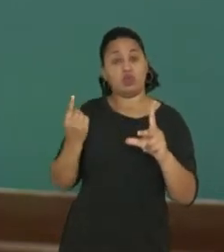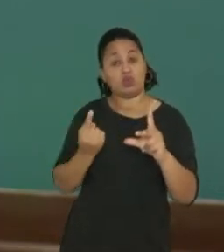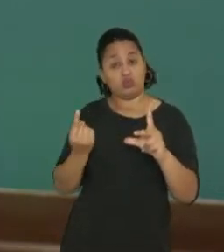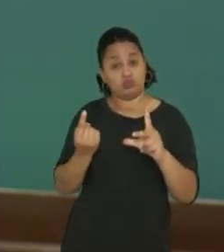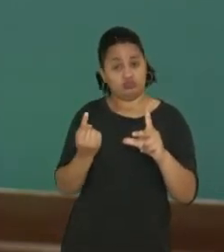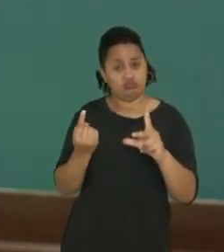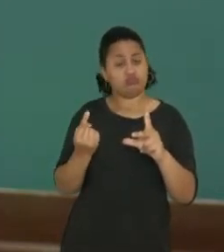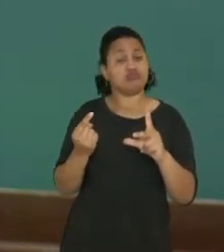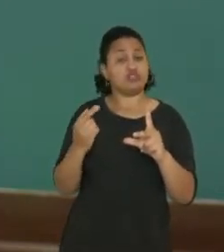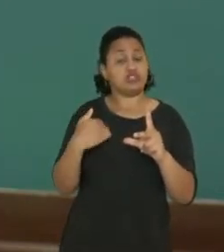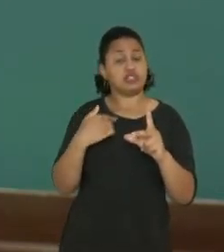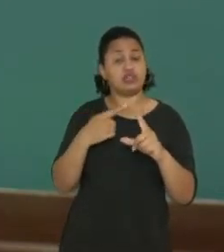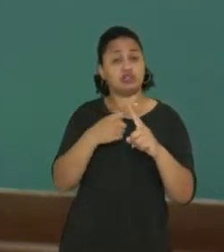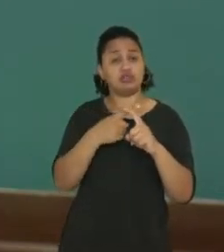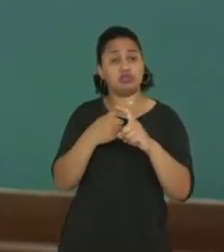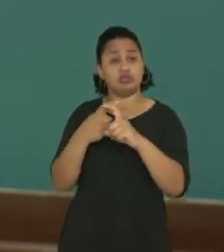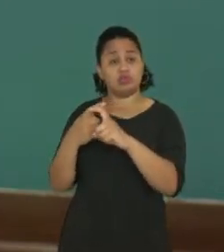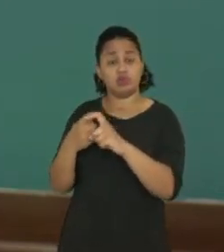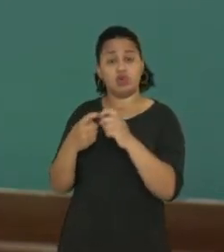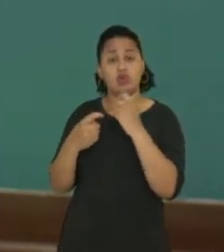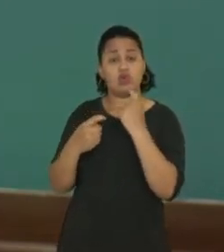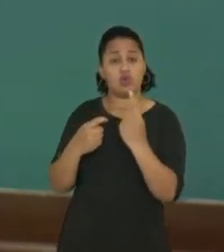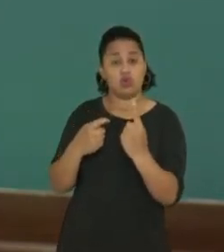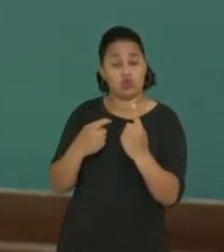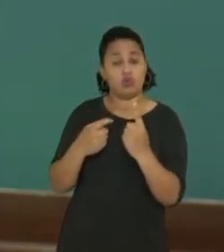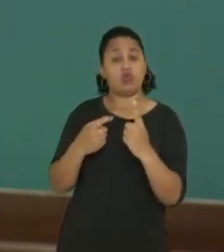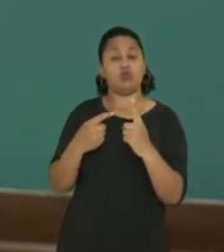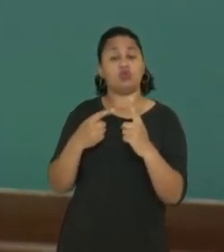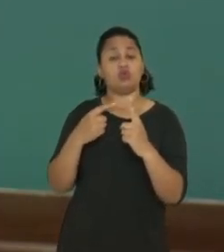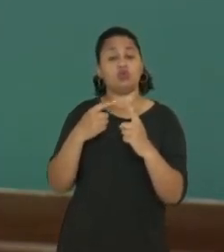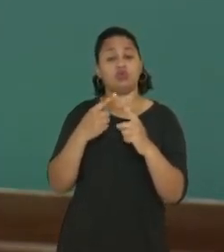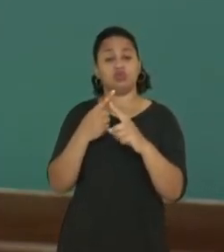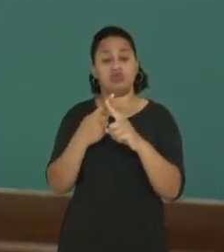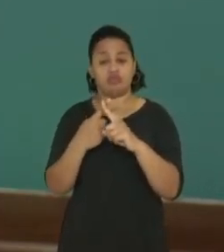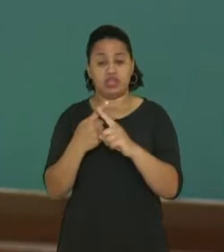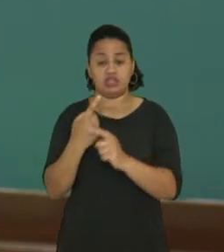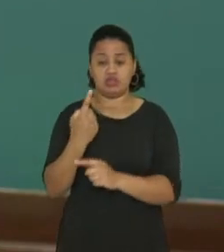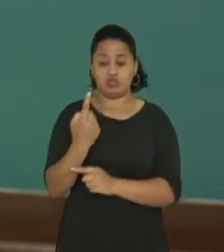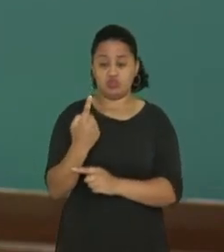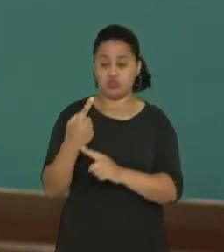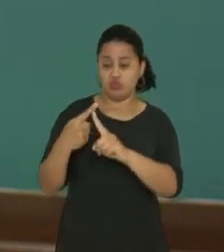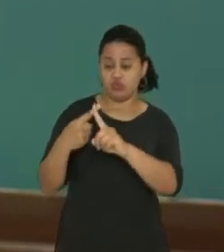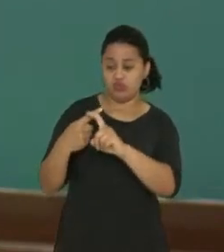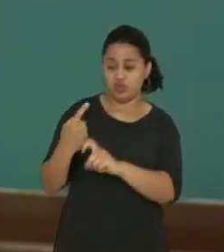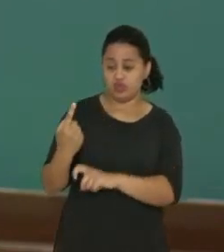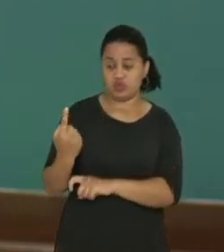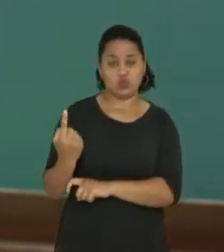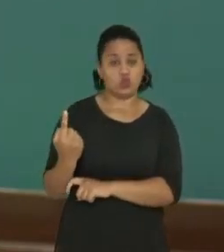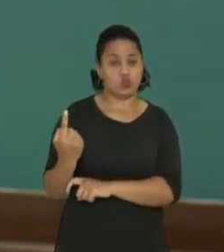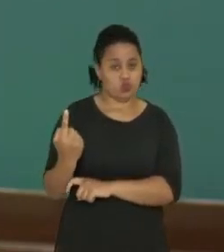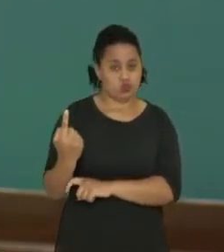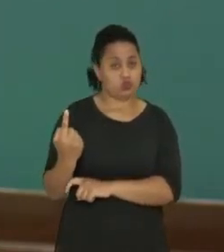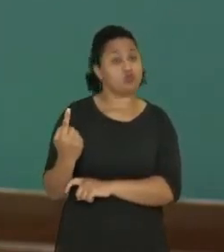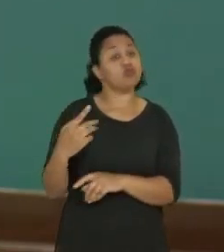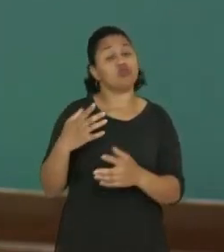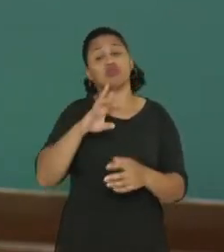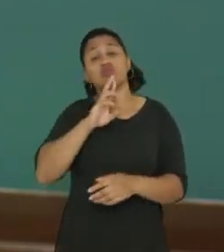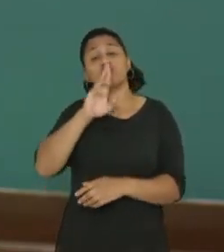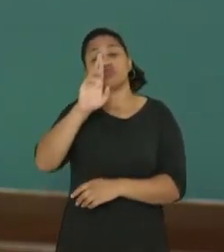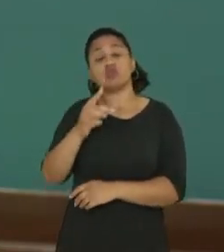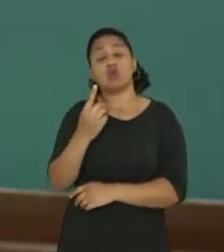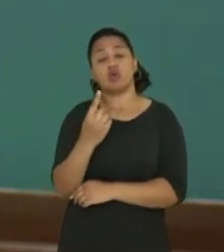altura. Multiplicando os três, vai ser 1 centímetro vezes 1 centímetro vezes 1 centímetro, que vai ser o